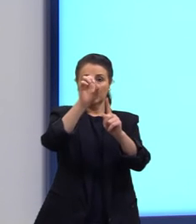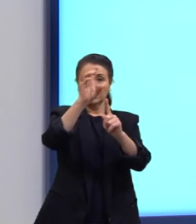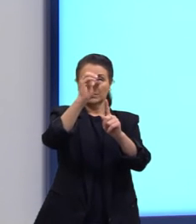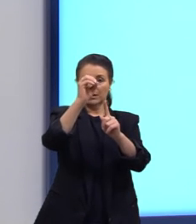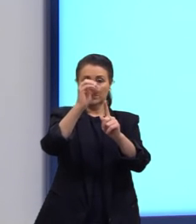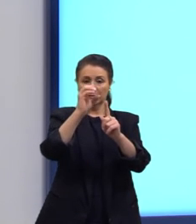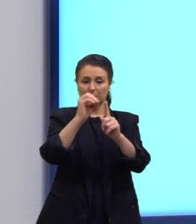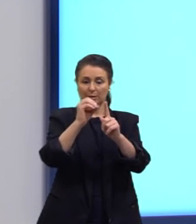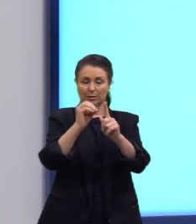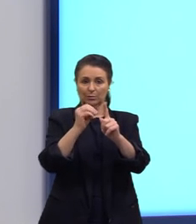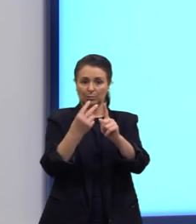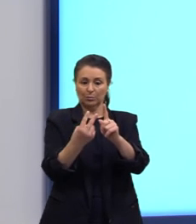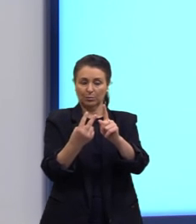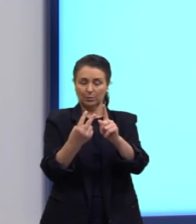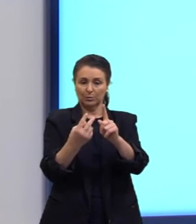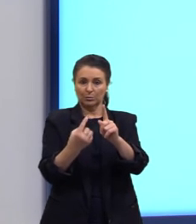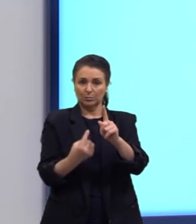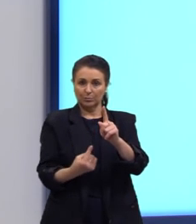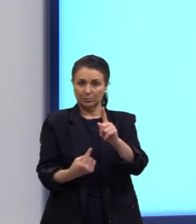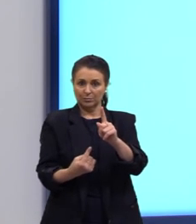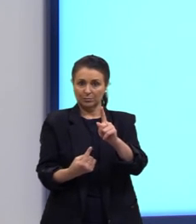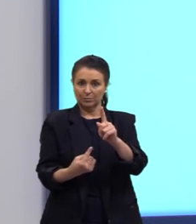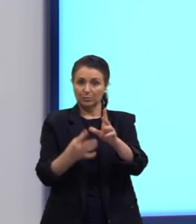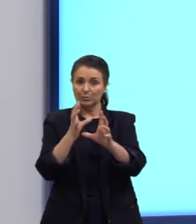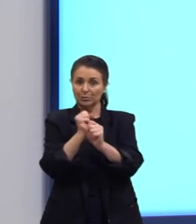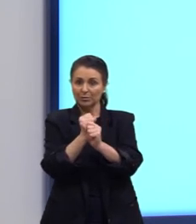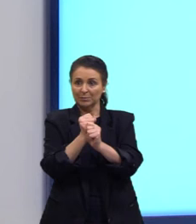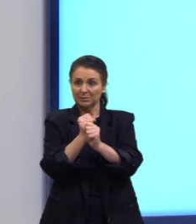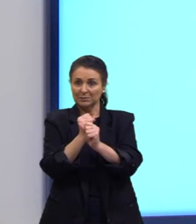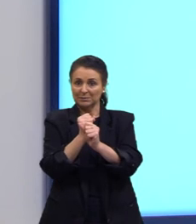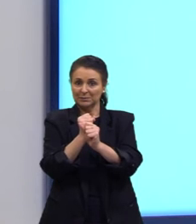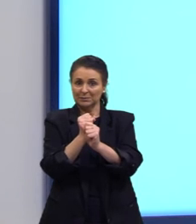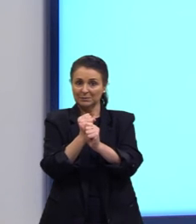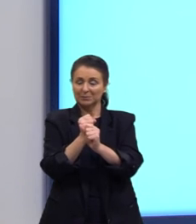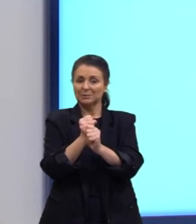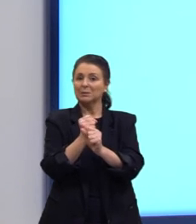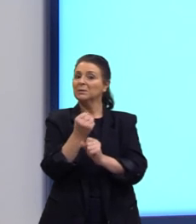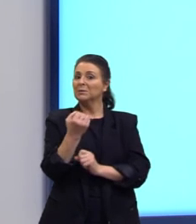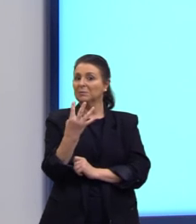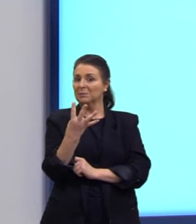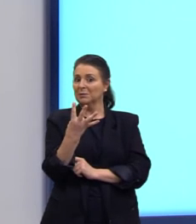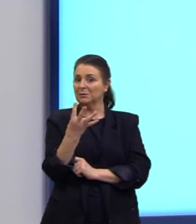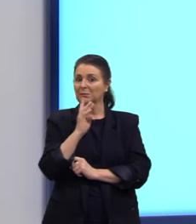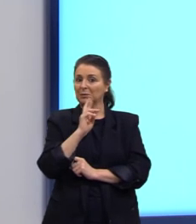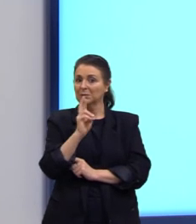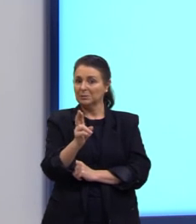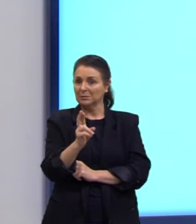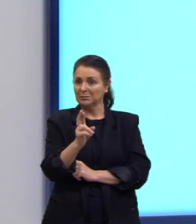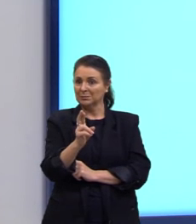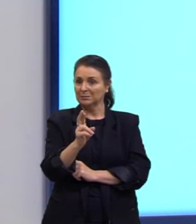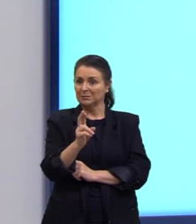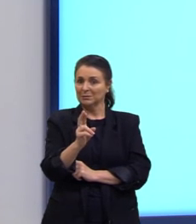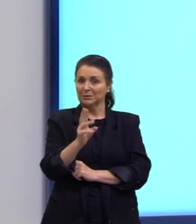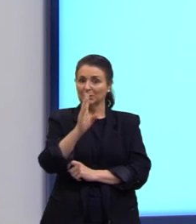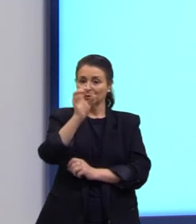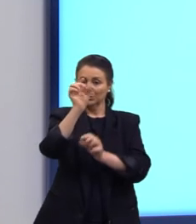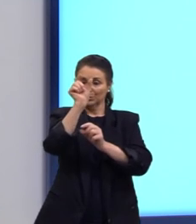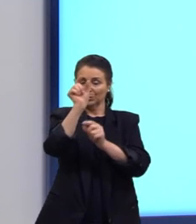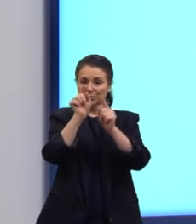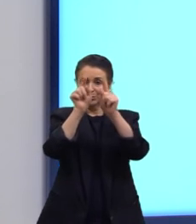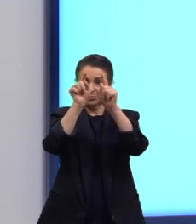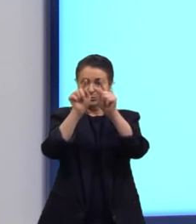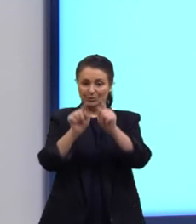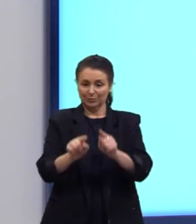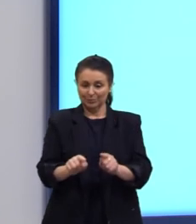0 + 2 + 1 + 1 isso aqui daria quatro Os dados aqui somados é igual a 4